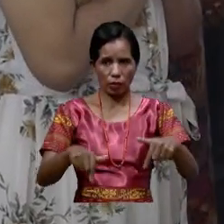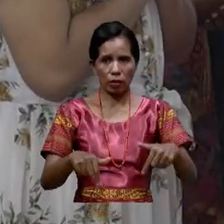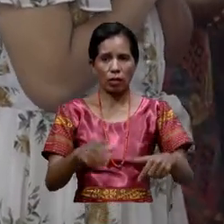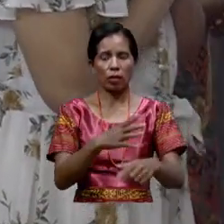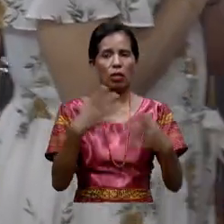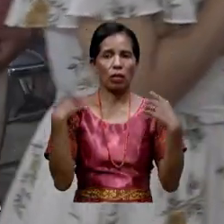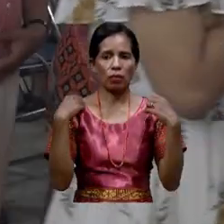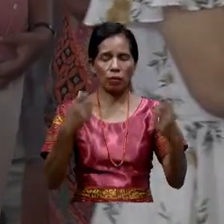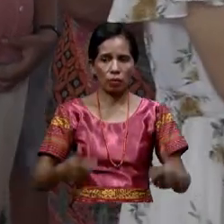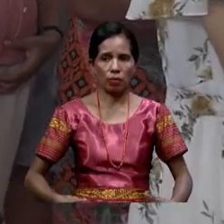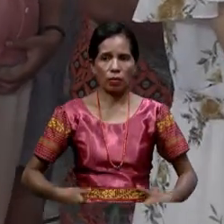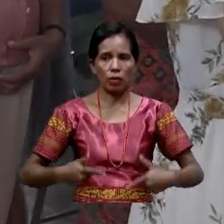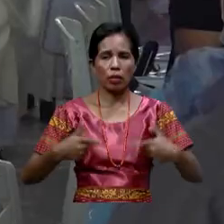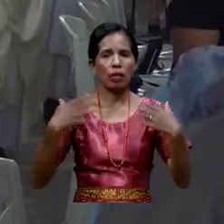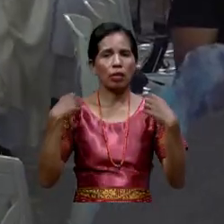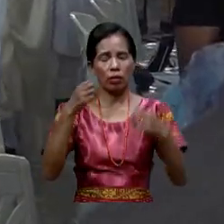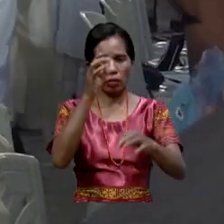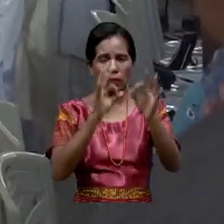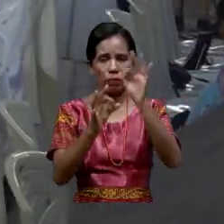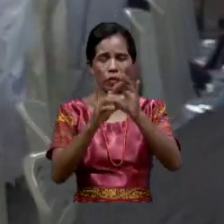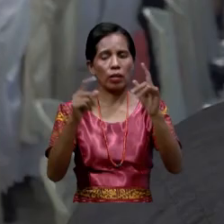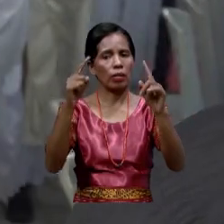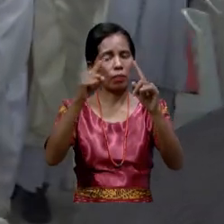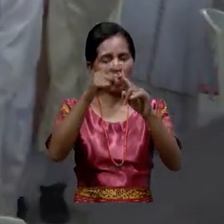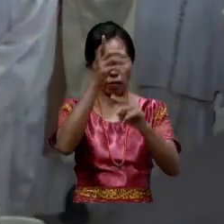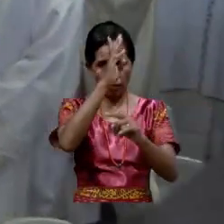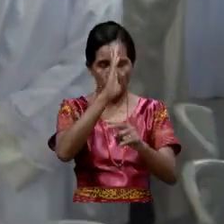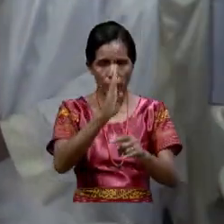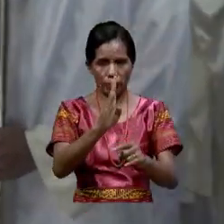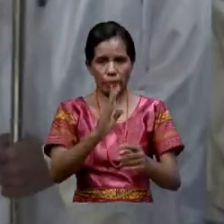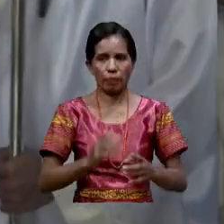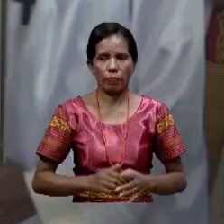hafon Morris no hametin liutan fiar bamaromak Luciano Amaral Aderitus Menes ZMN.